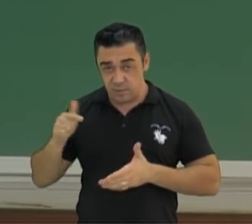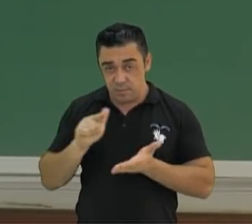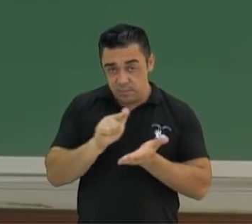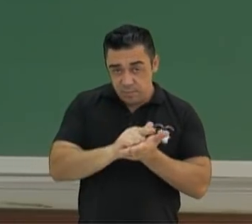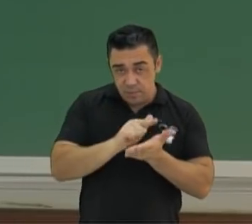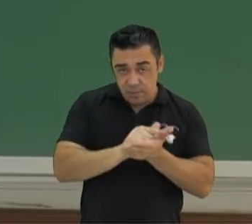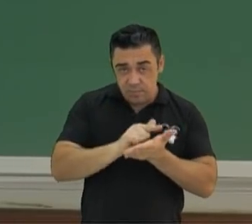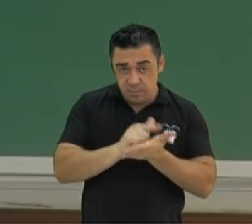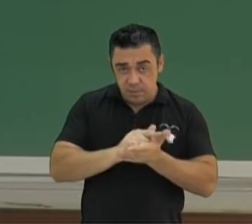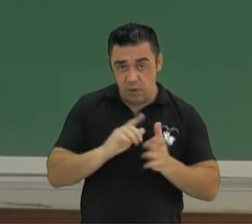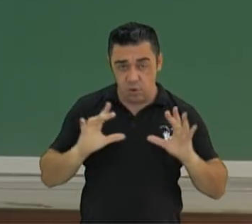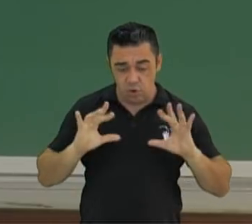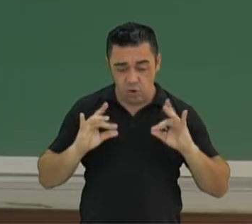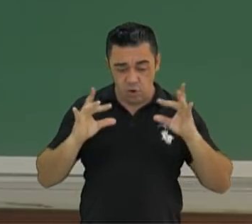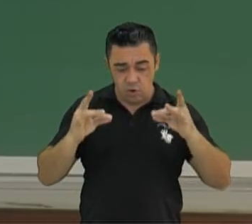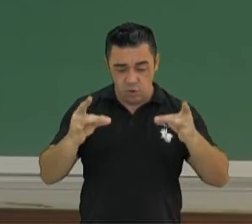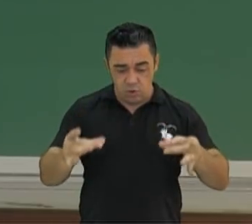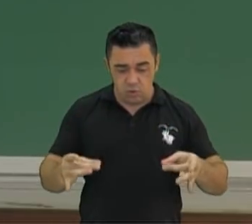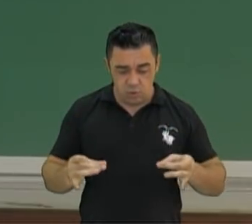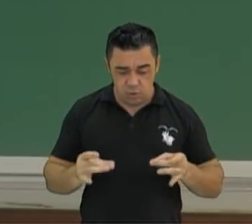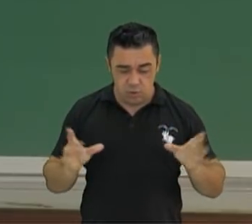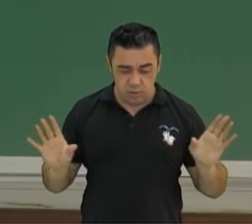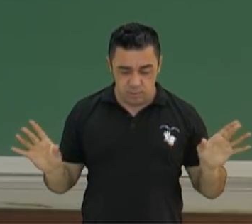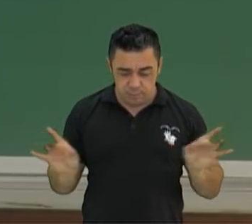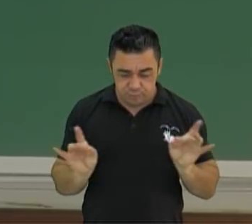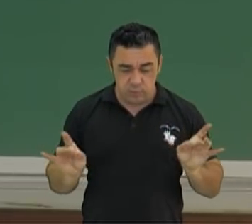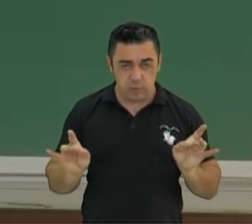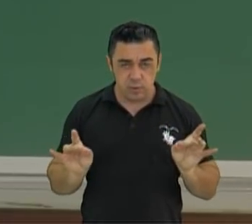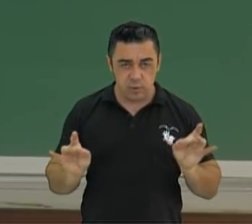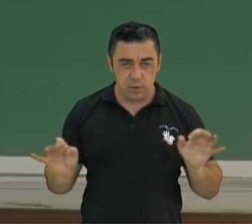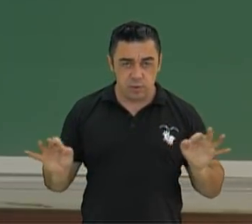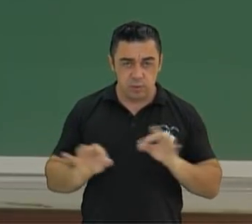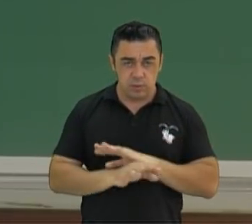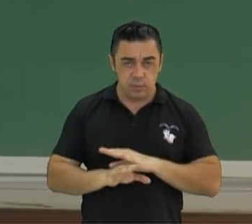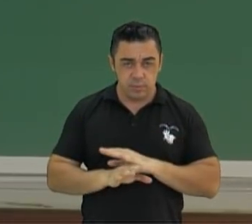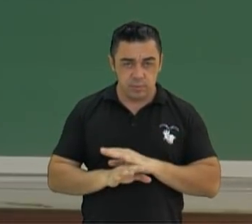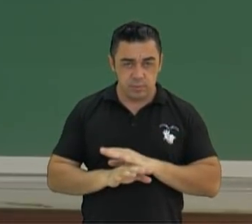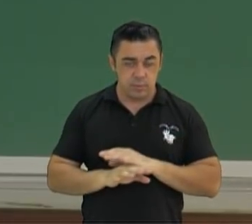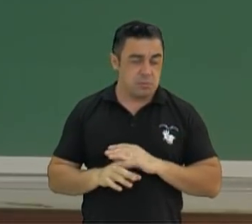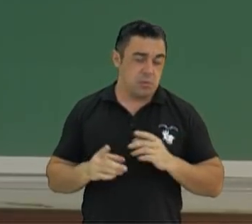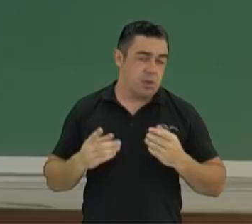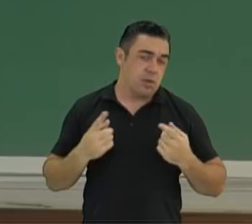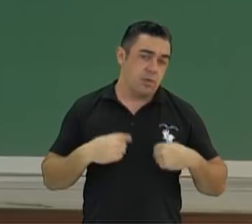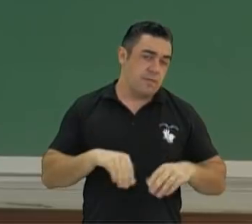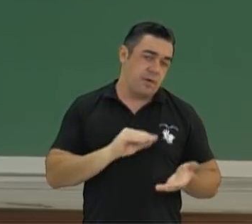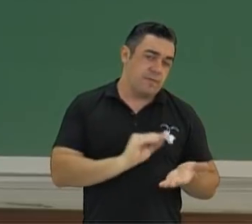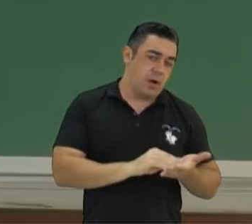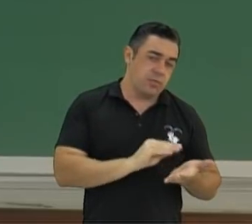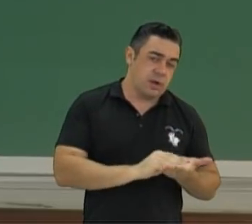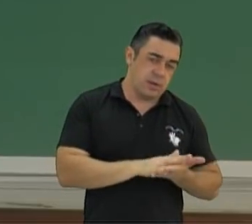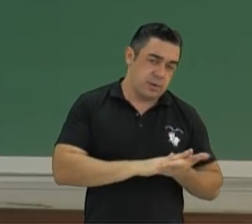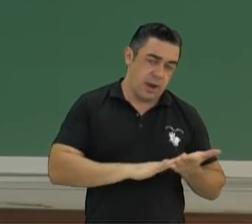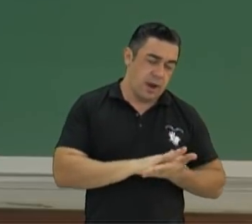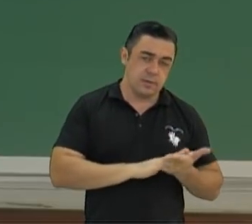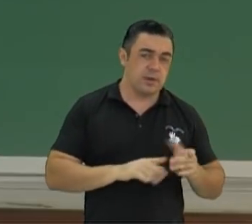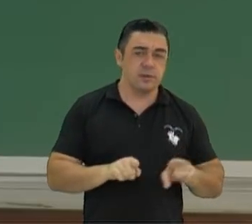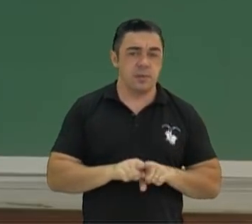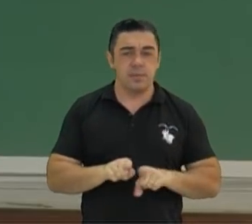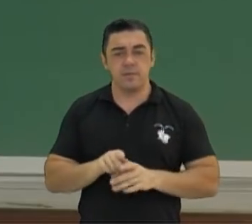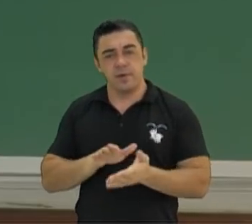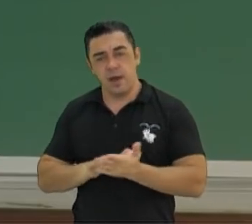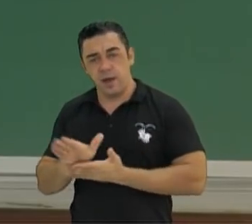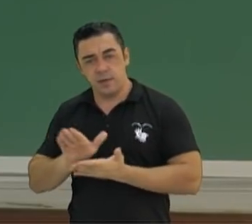papel adesivo para conseguir cobrir toda a caixa. Assim não vai nem sobrar e nem faltar o